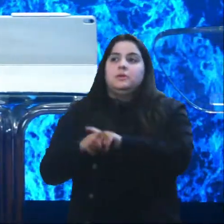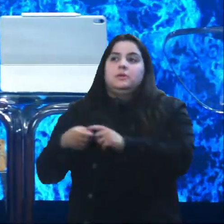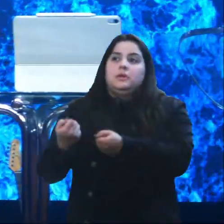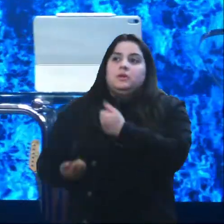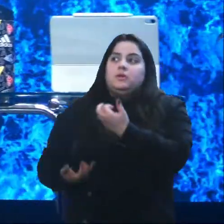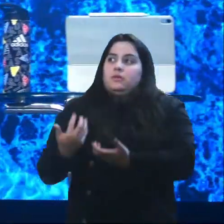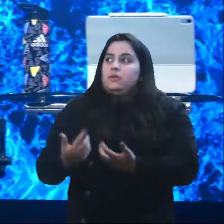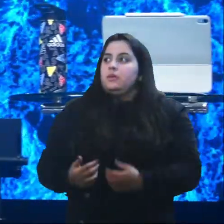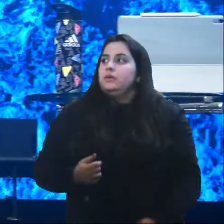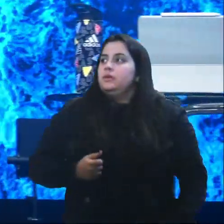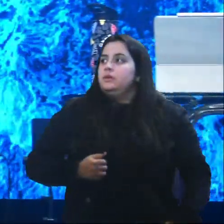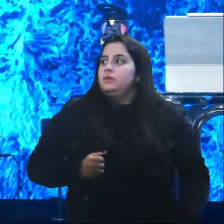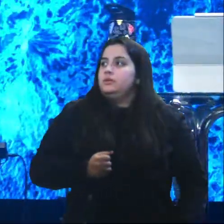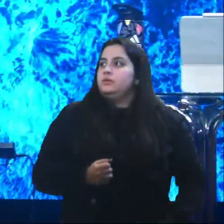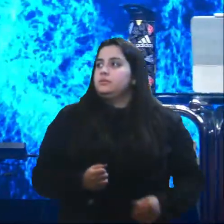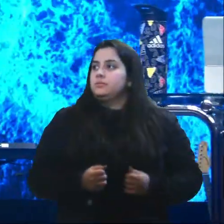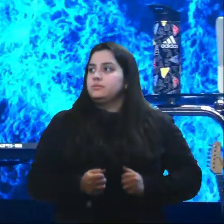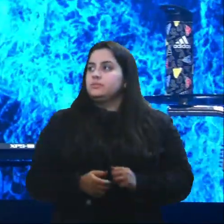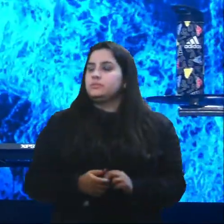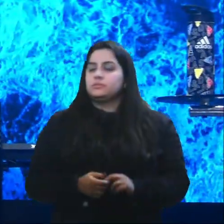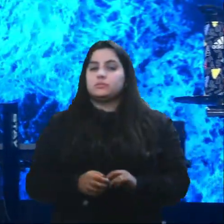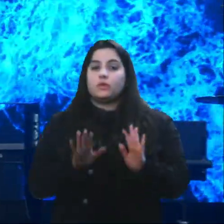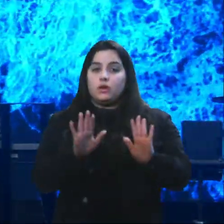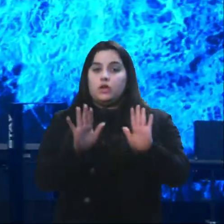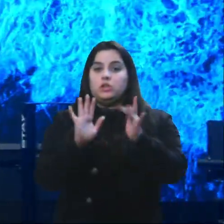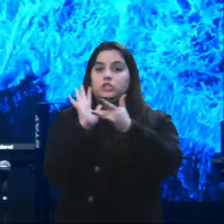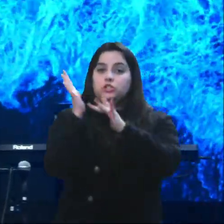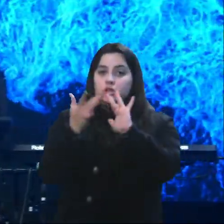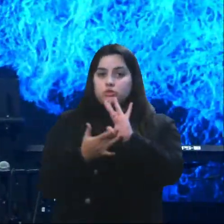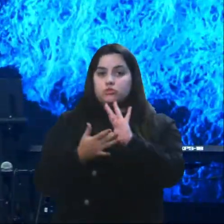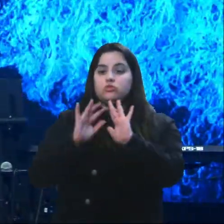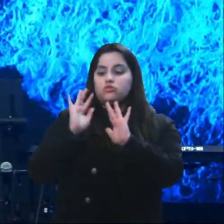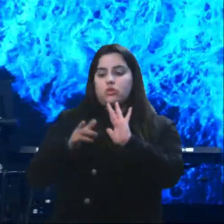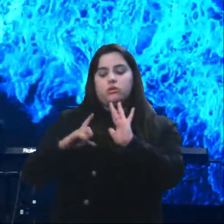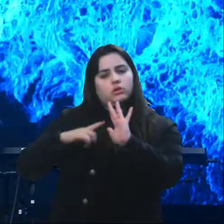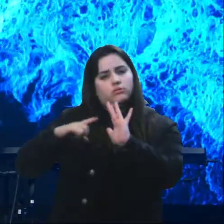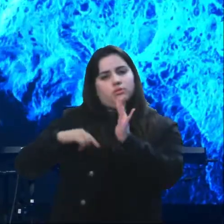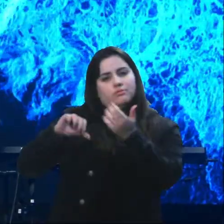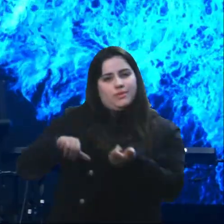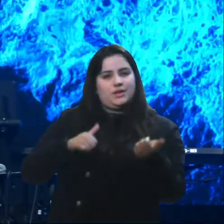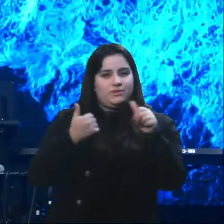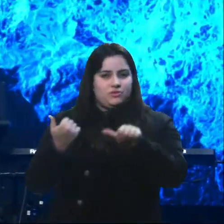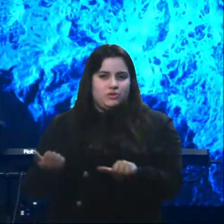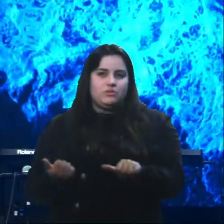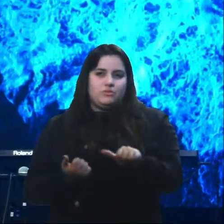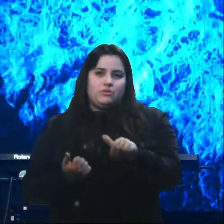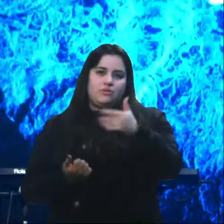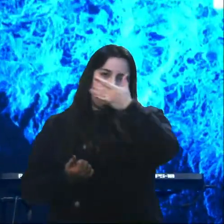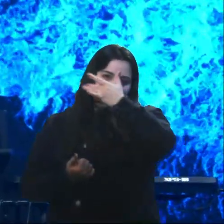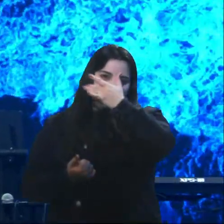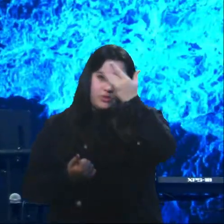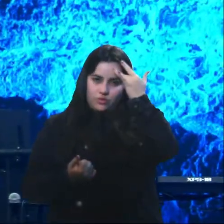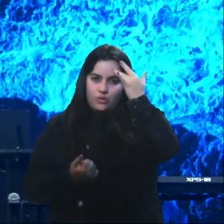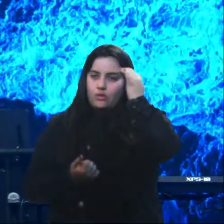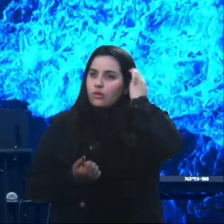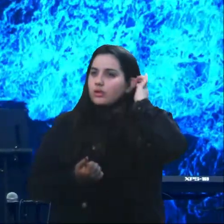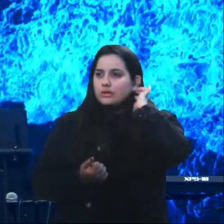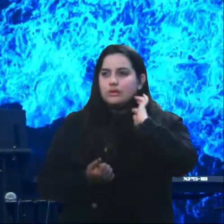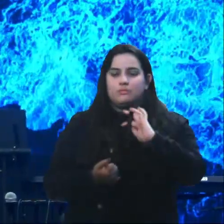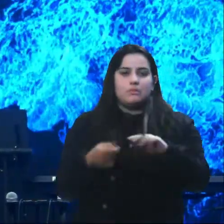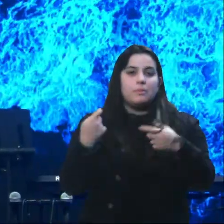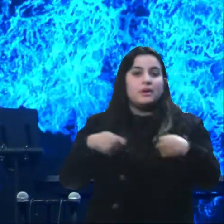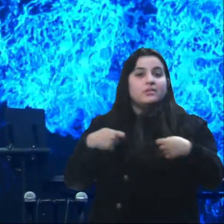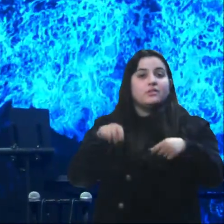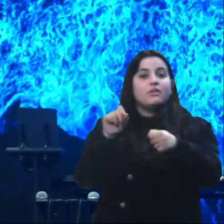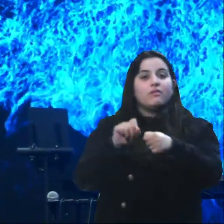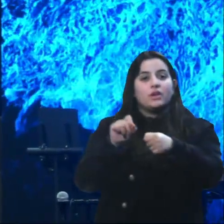Jesus instituir o batismo como algo do que as pessoas novas na fé deveriam fazer